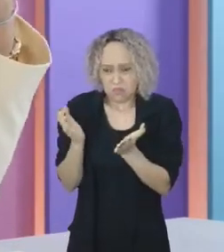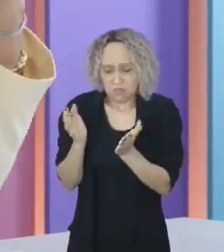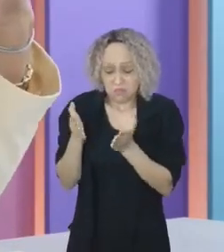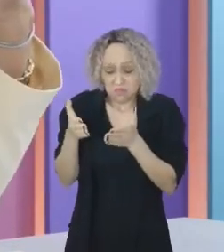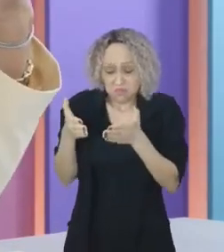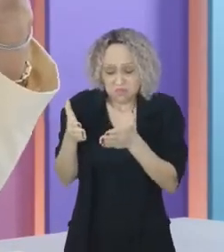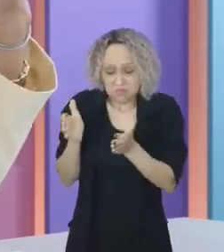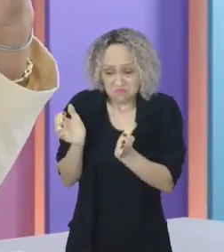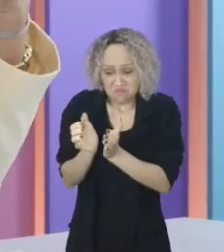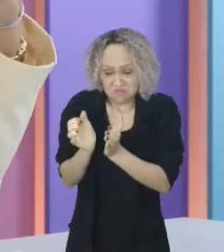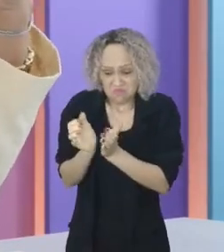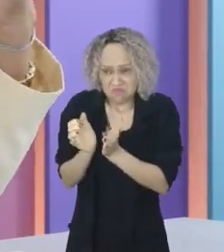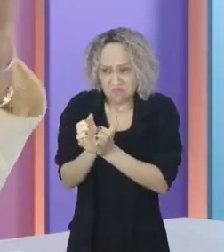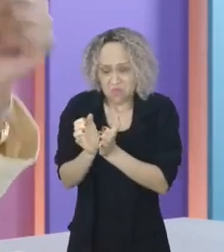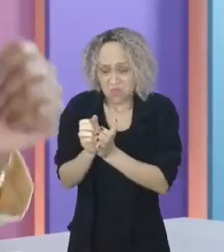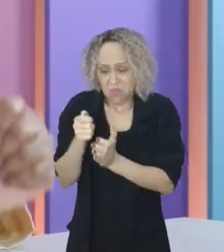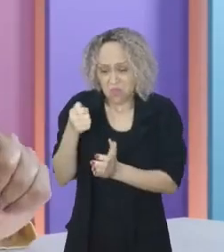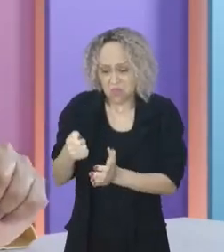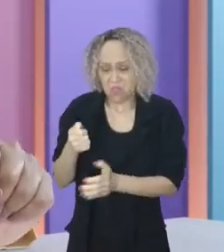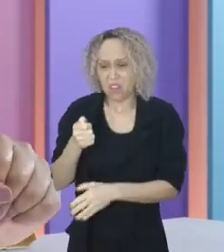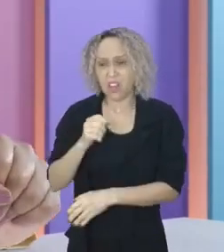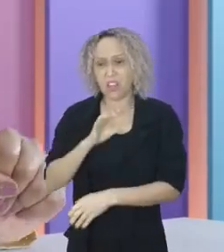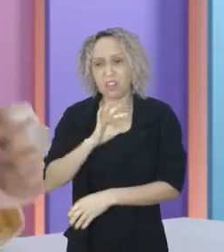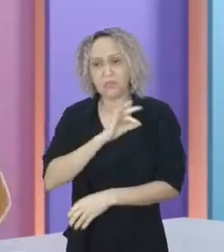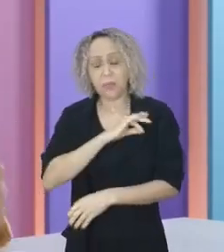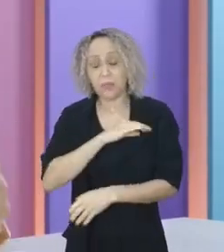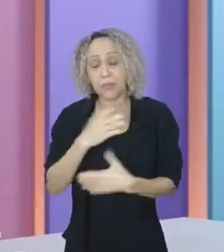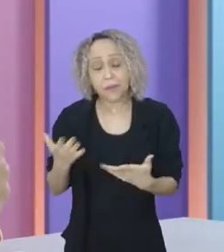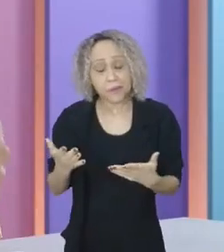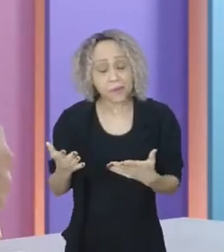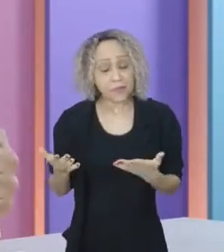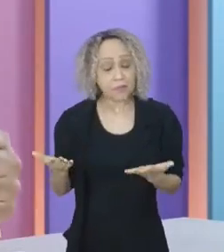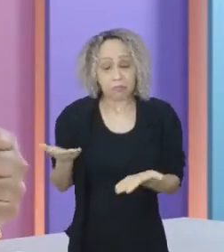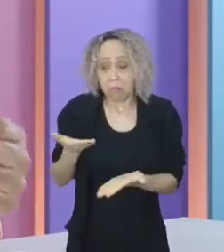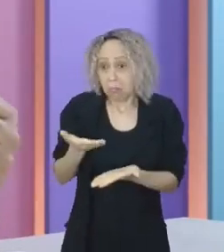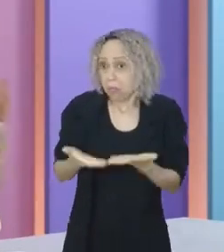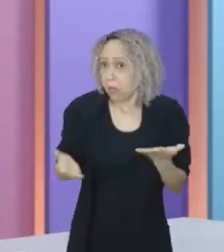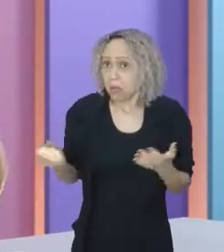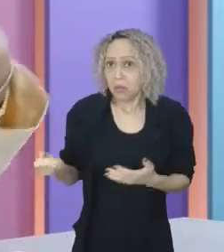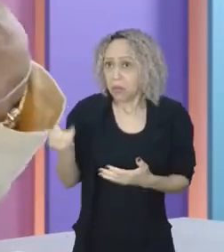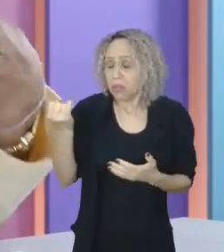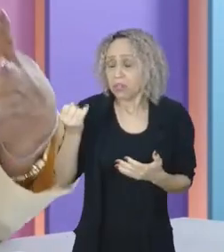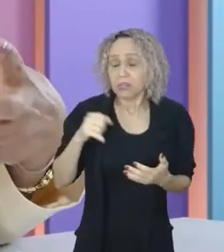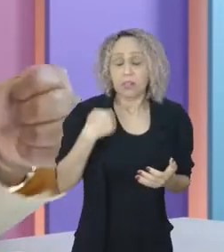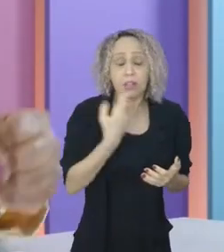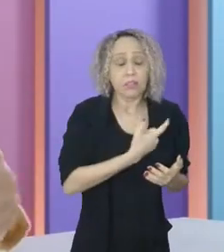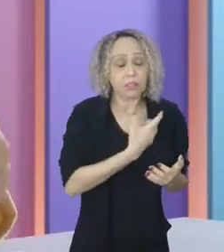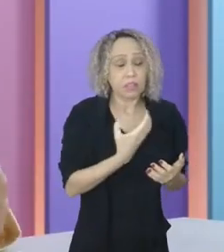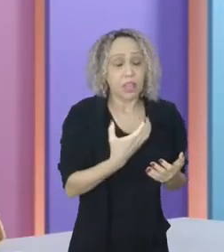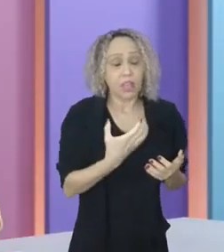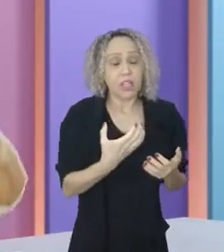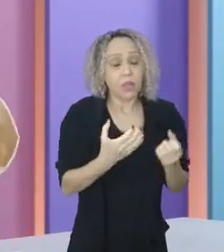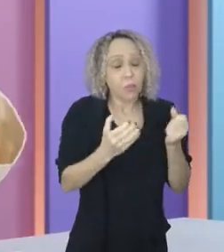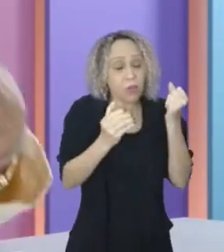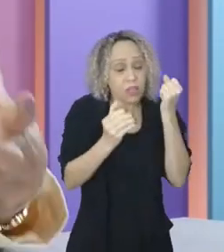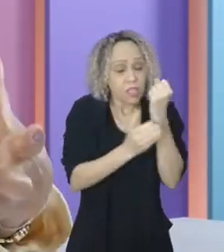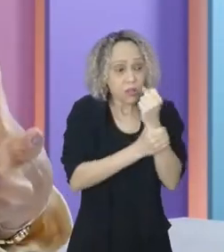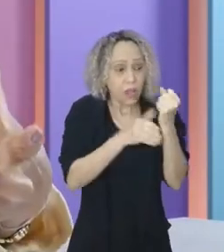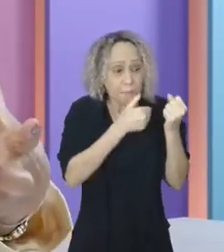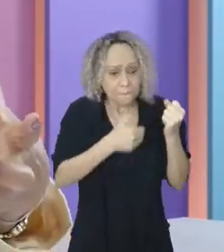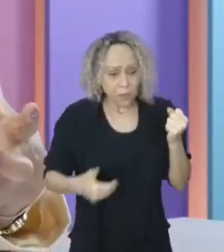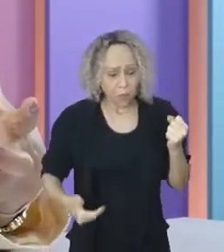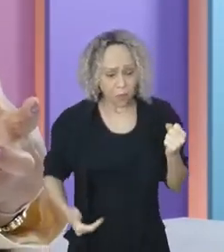sua importância no sentido de garantir cidadania. Nós queremos uma segurança pública que seja cidadã, que